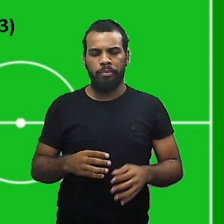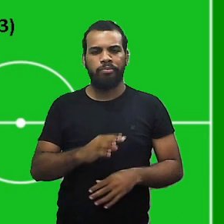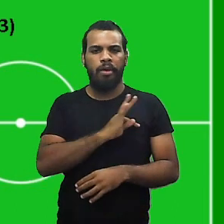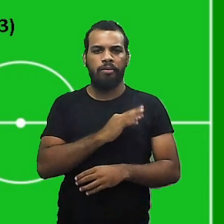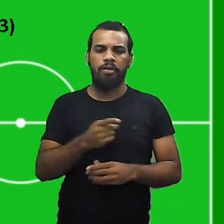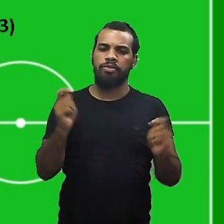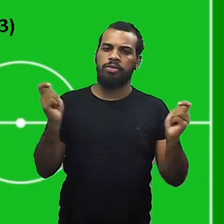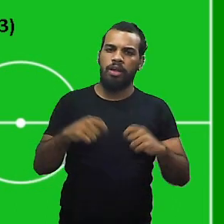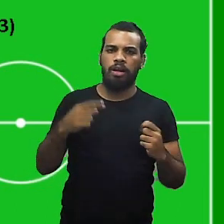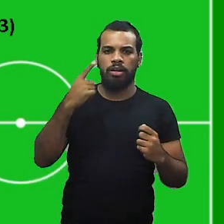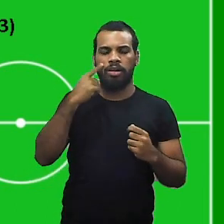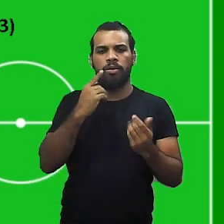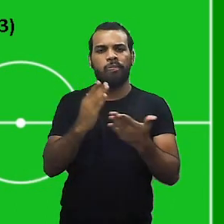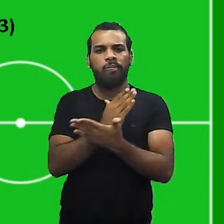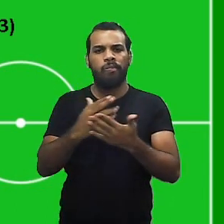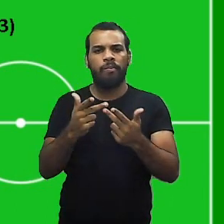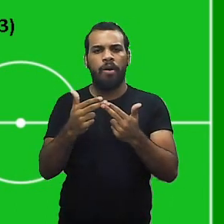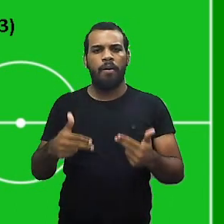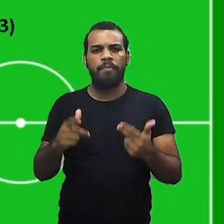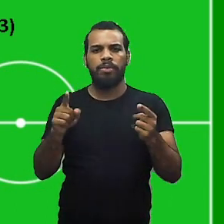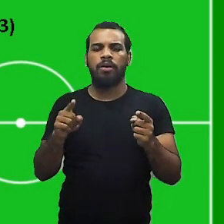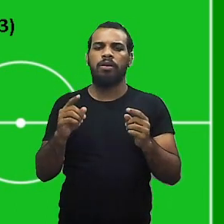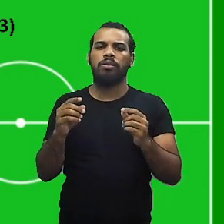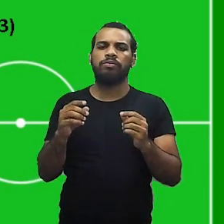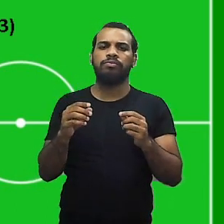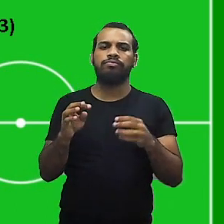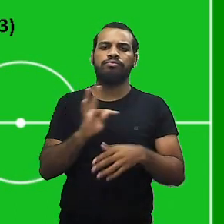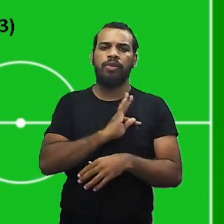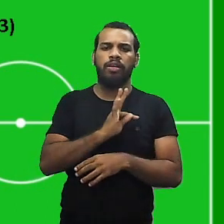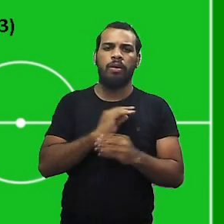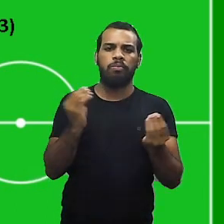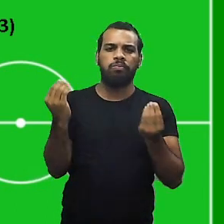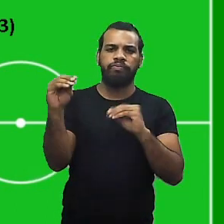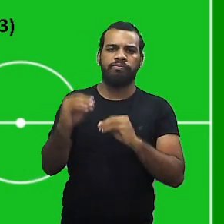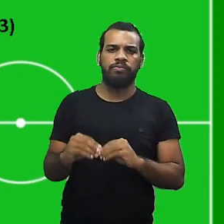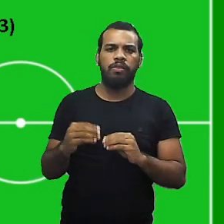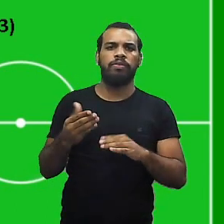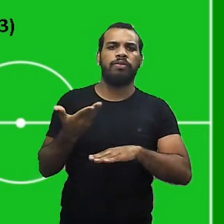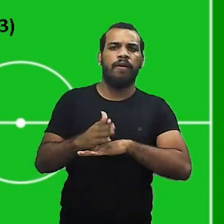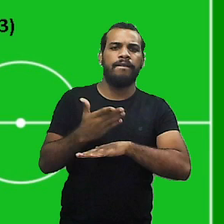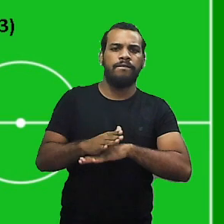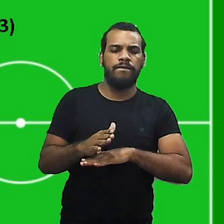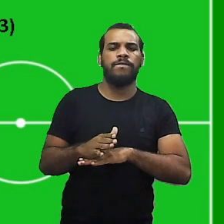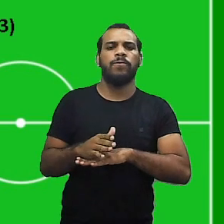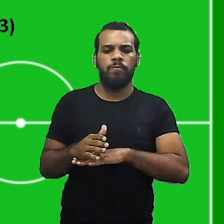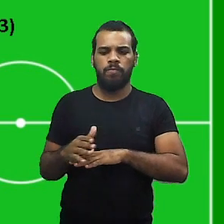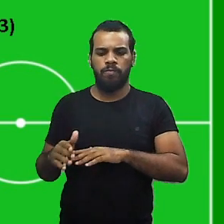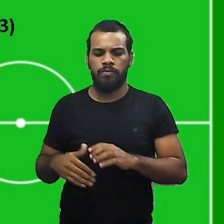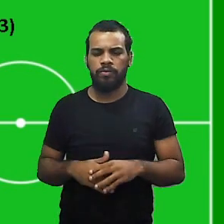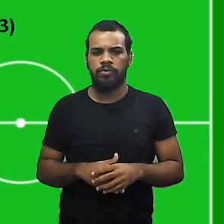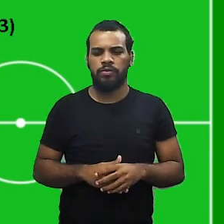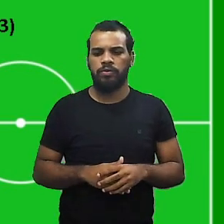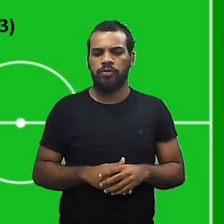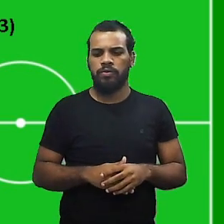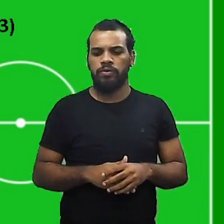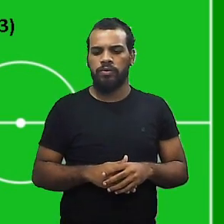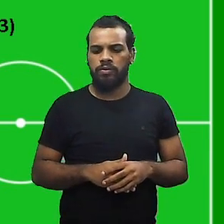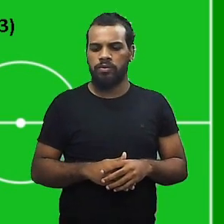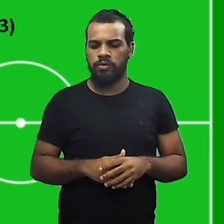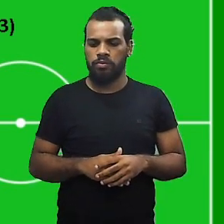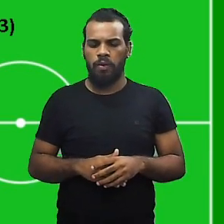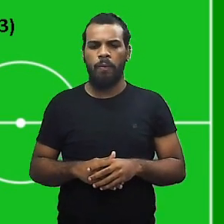certo? A gente vai ver aqui algumas questões, uma abordagem técnica também para você treinar, para você brincar, se divertir com